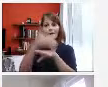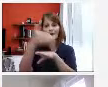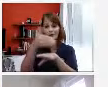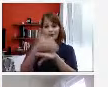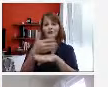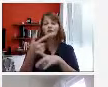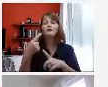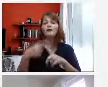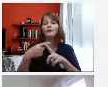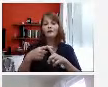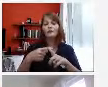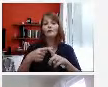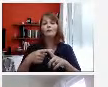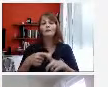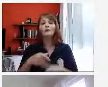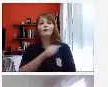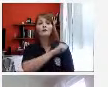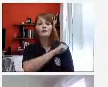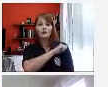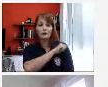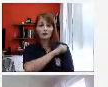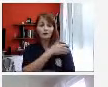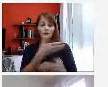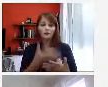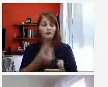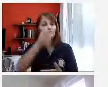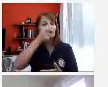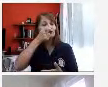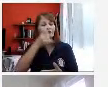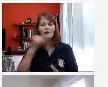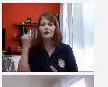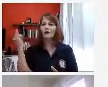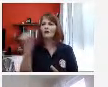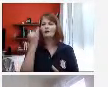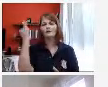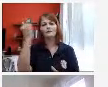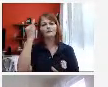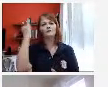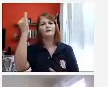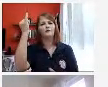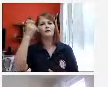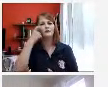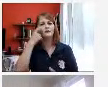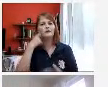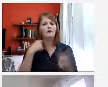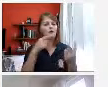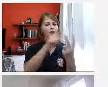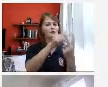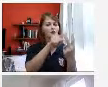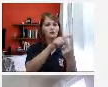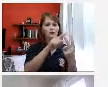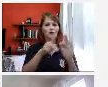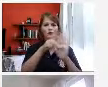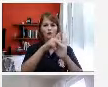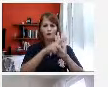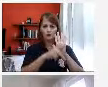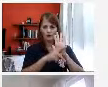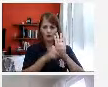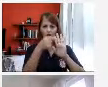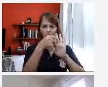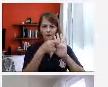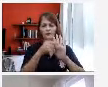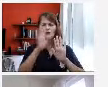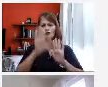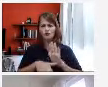Por parte dos discentes. Então, a gente vê a grande importância desses dois programas, inclusive, eu que já fui